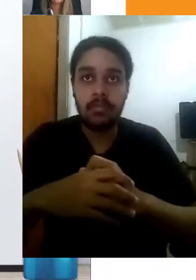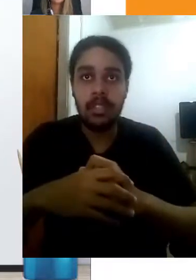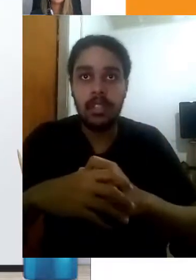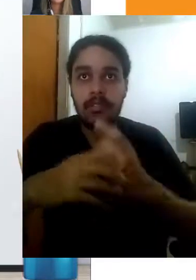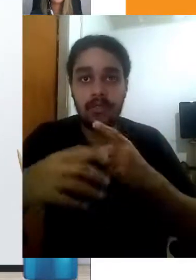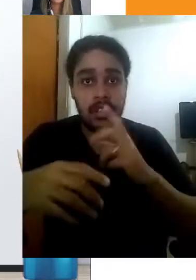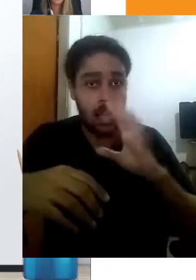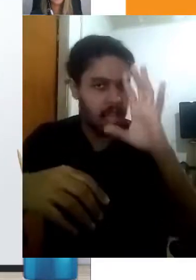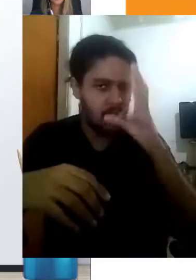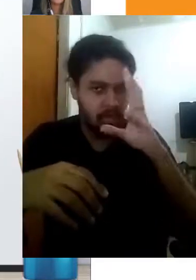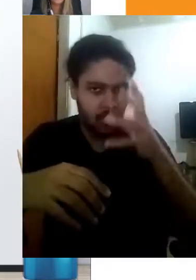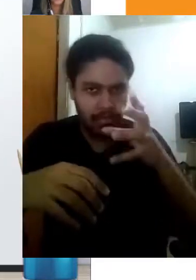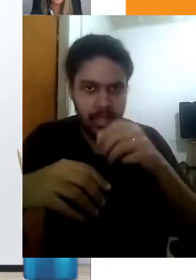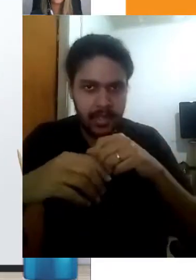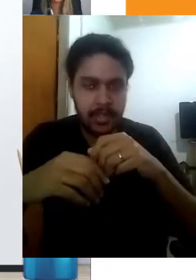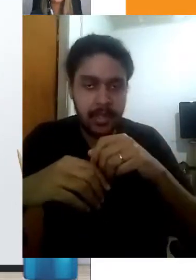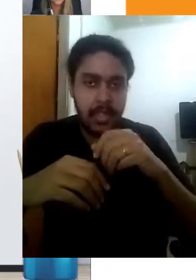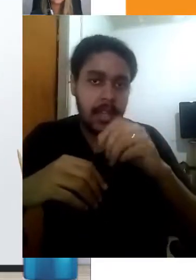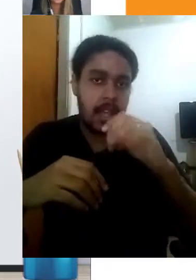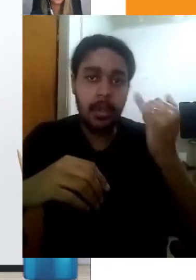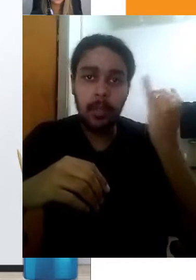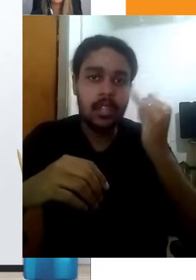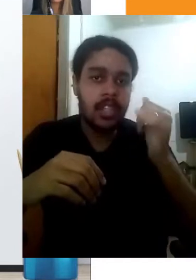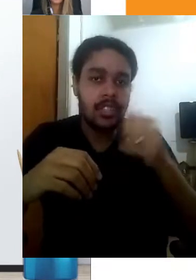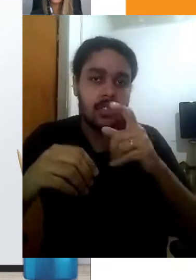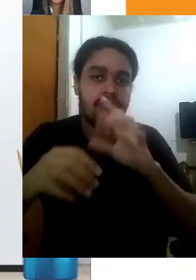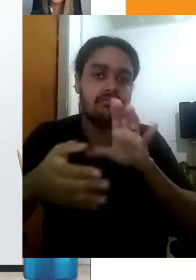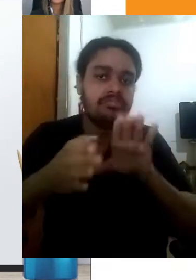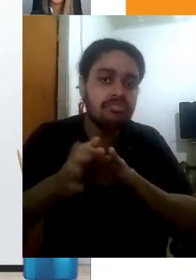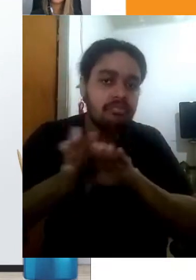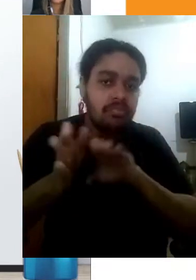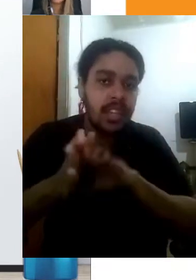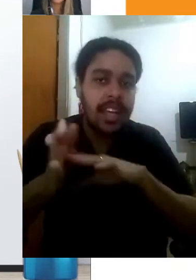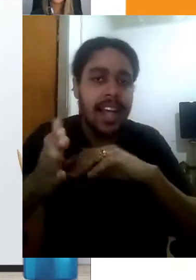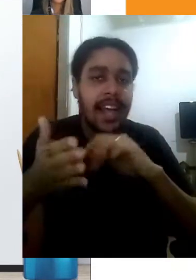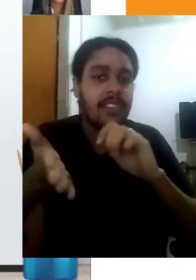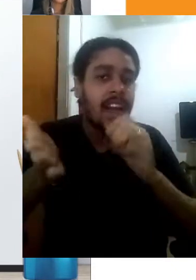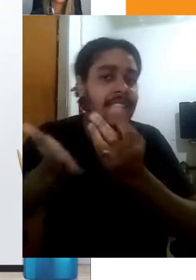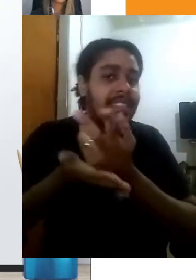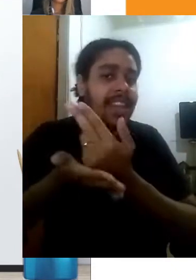Para resolver exercícios de dinâmica, primeiro, desenhe as forças. Isso é muito importante.